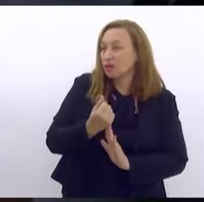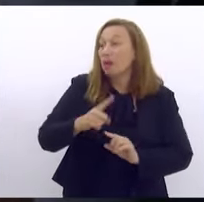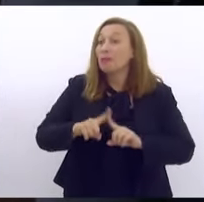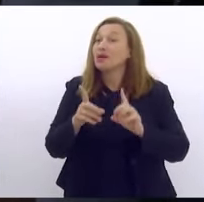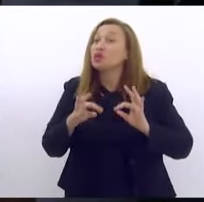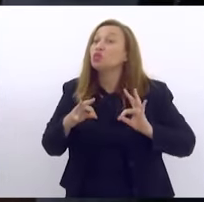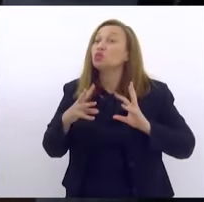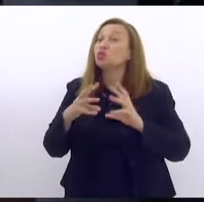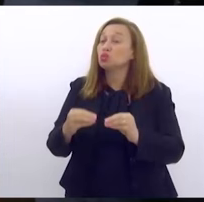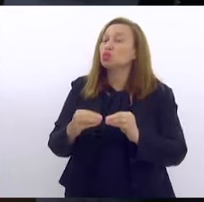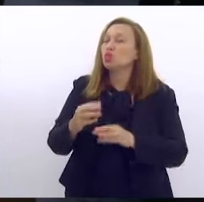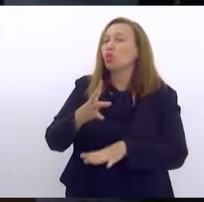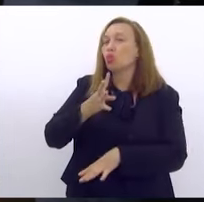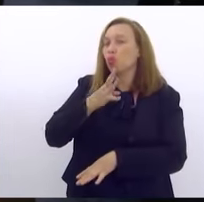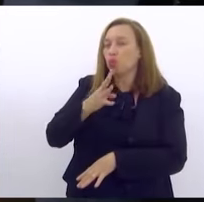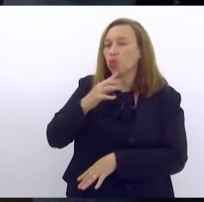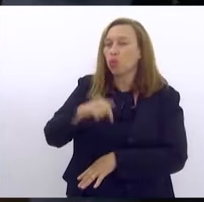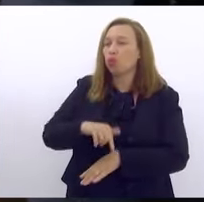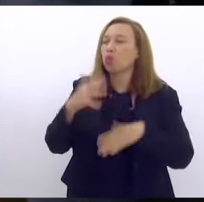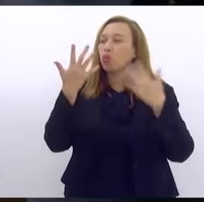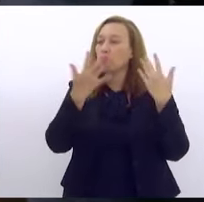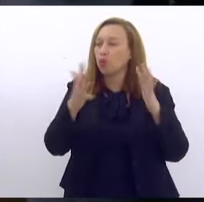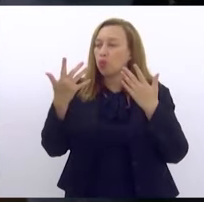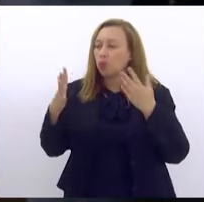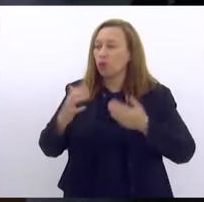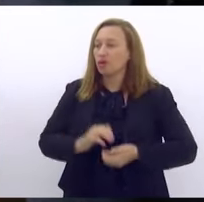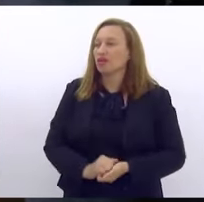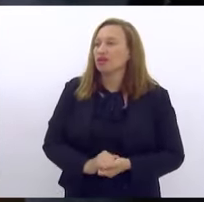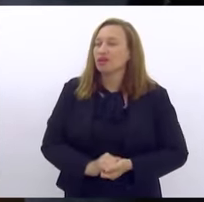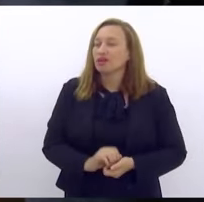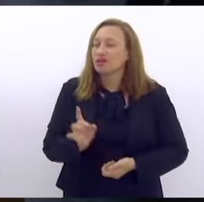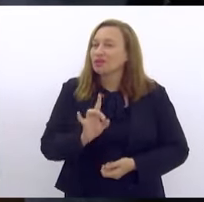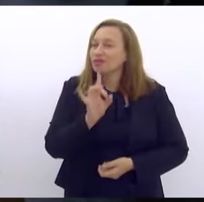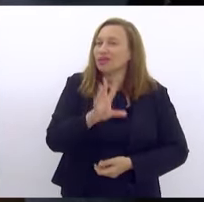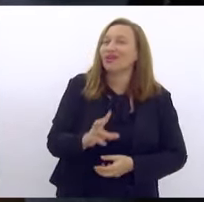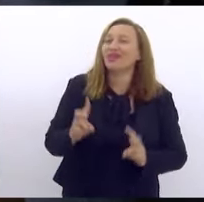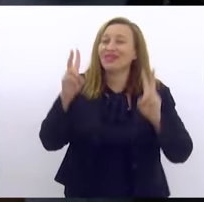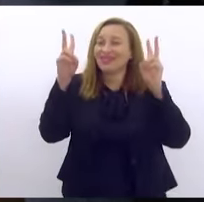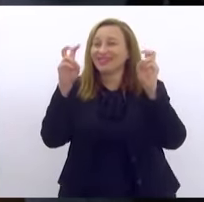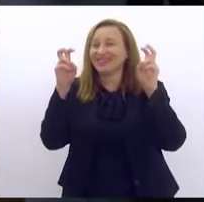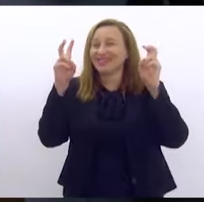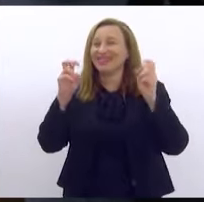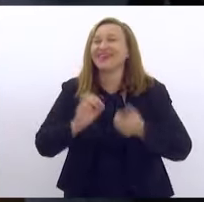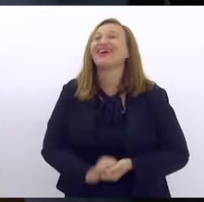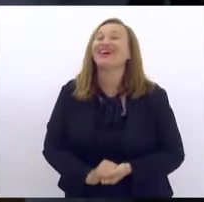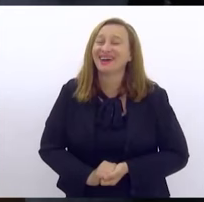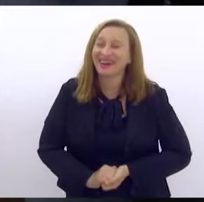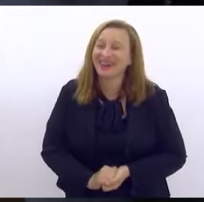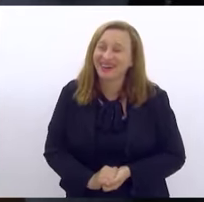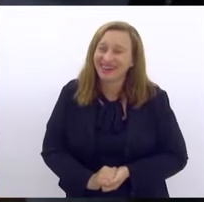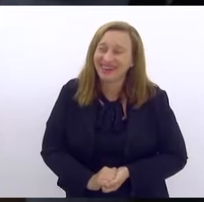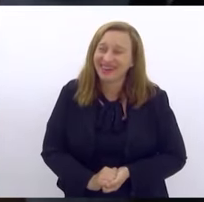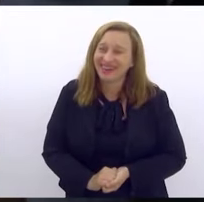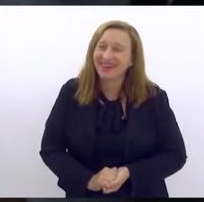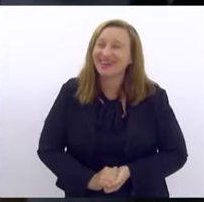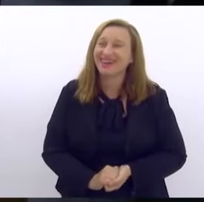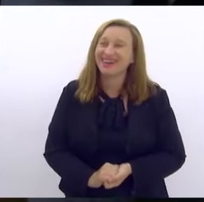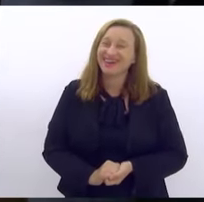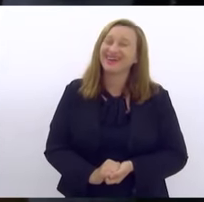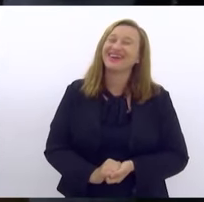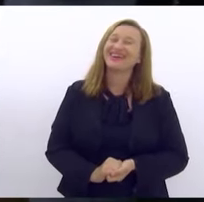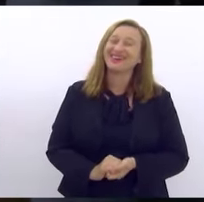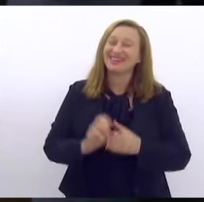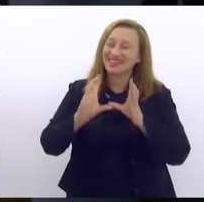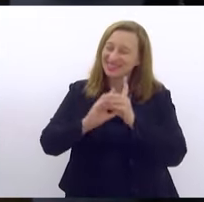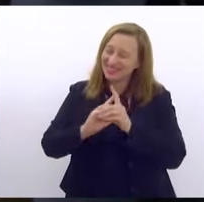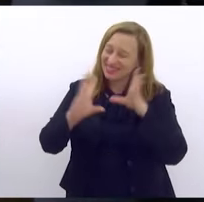sobretudo, reconhecer aqui e parabenizar Vossa Excelência, não só para os temas relacionados à tributação, ao orçamento, mas com a forma